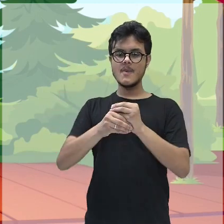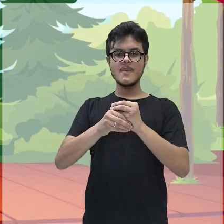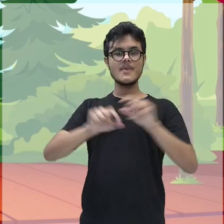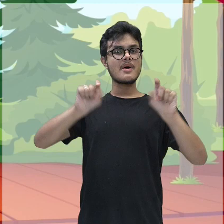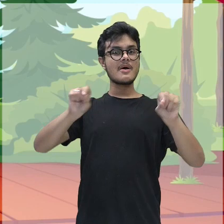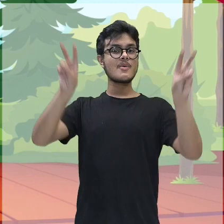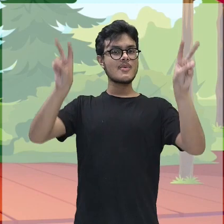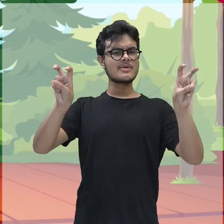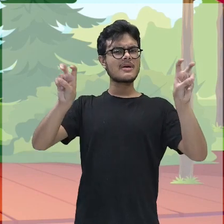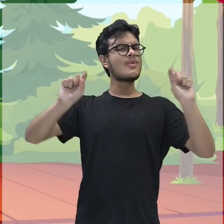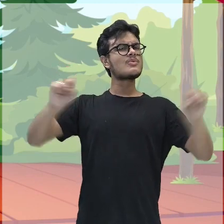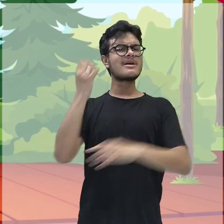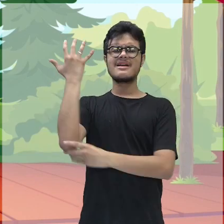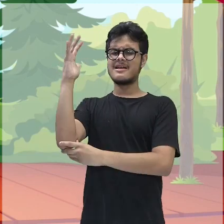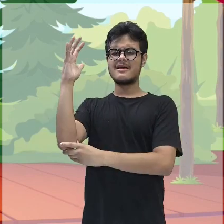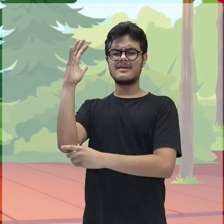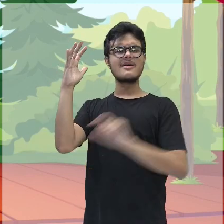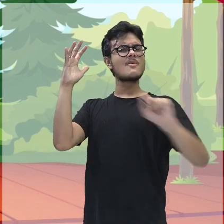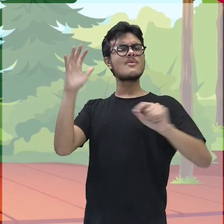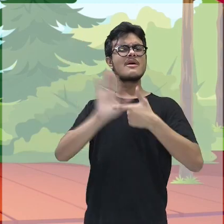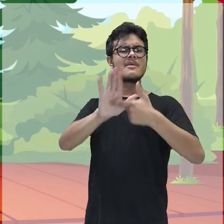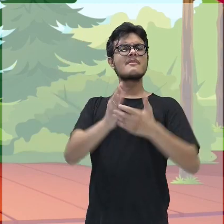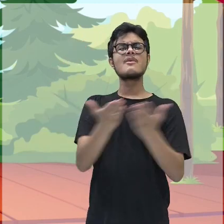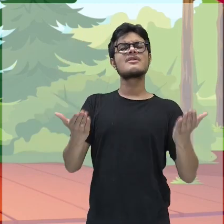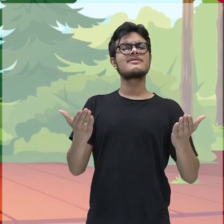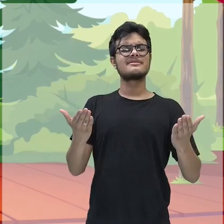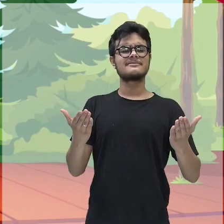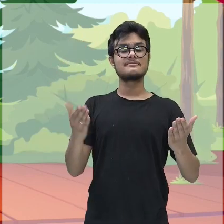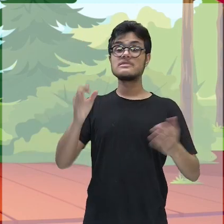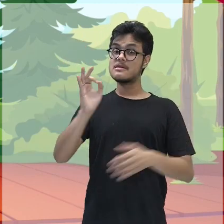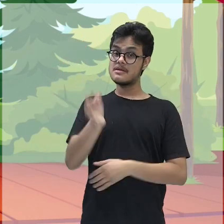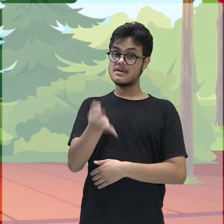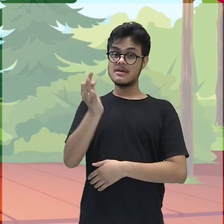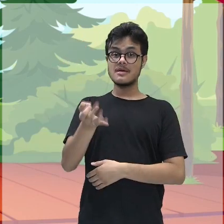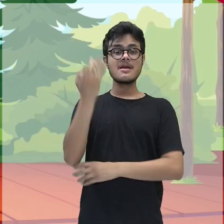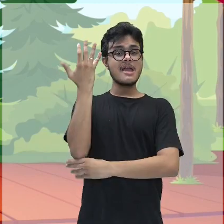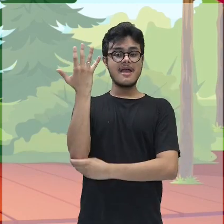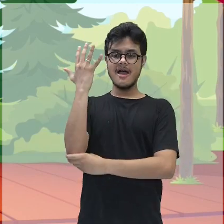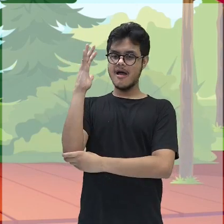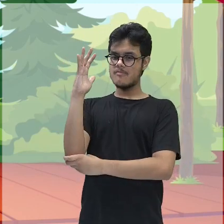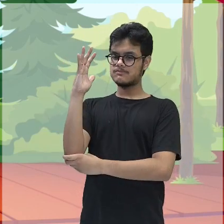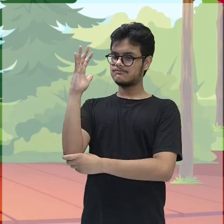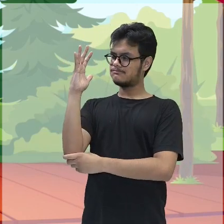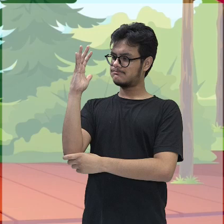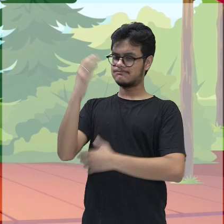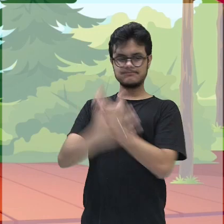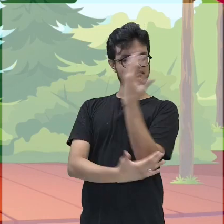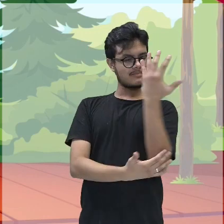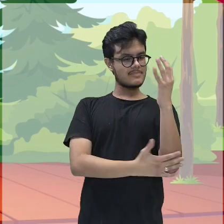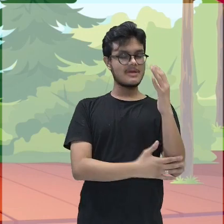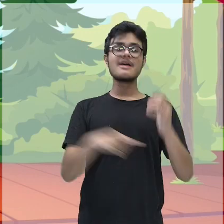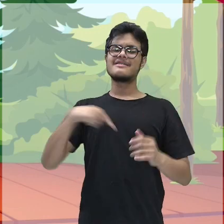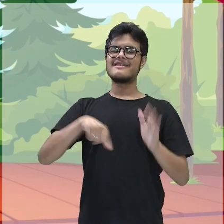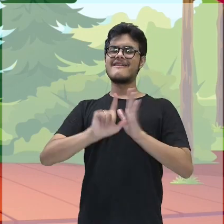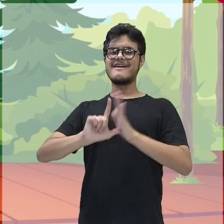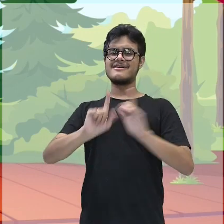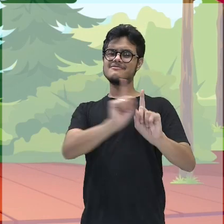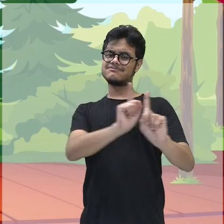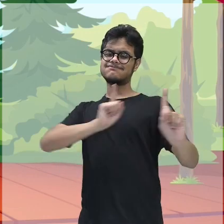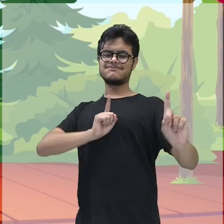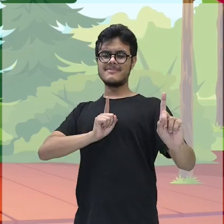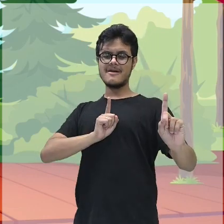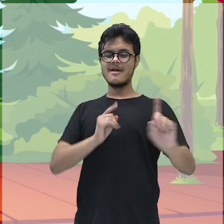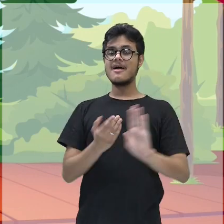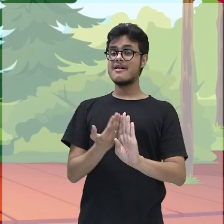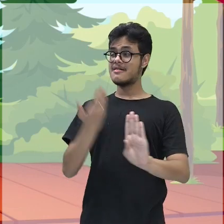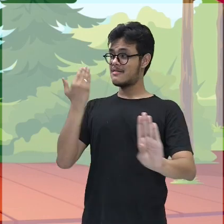cenário. O que apareceu agora? O que a professora Lúcia trouxe? Trouxe árvores, muito mais árvores. Nós já tínhamos as árvores lá